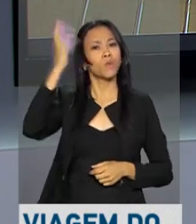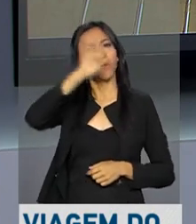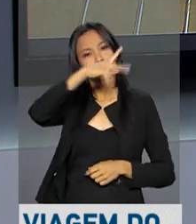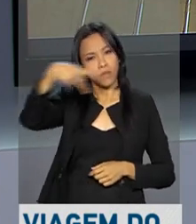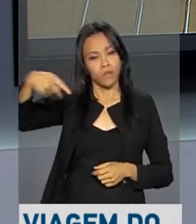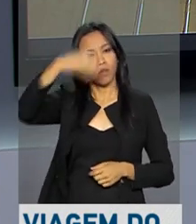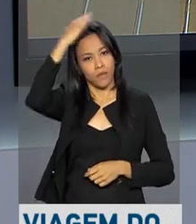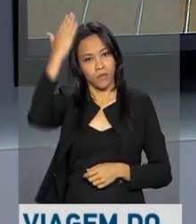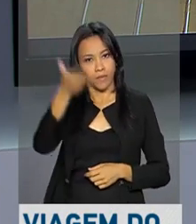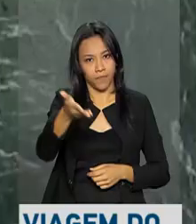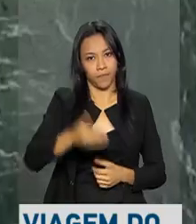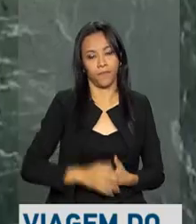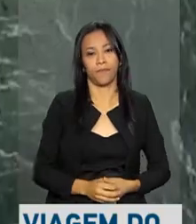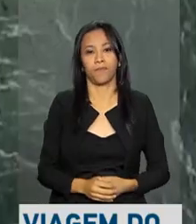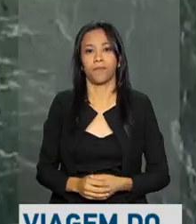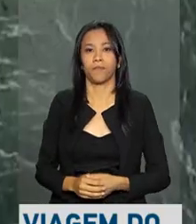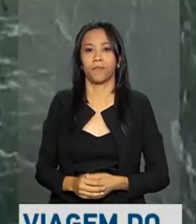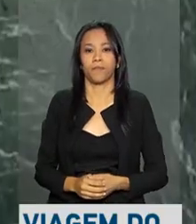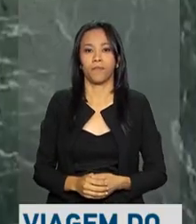Michel Temer.